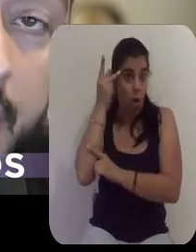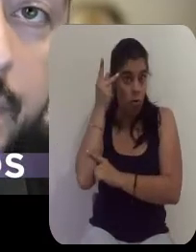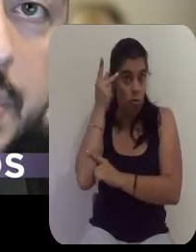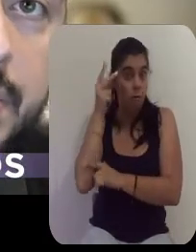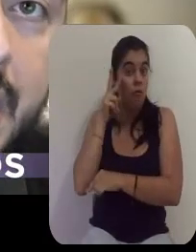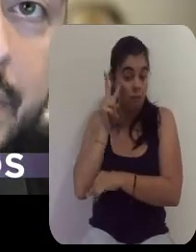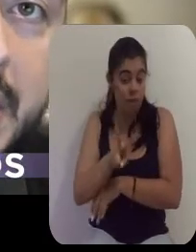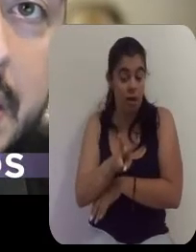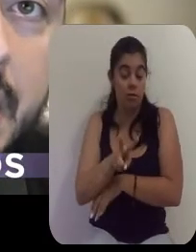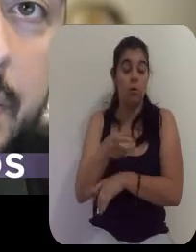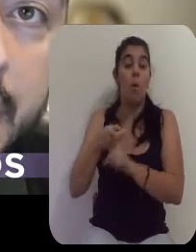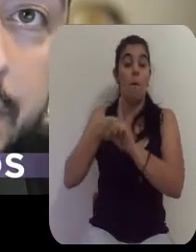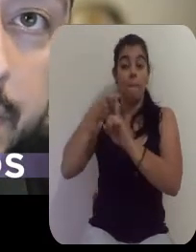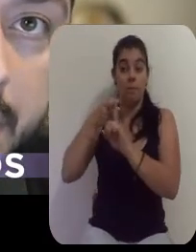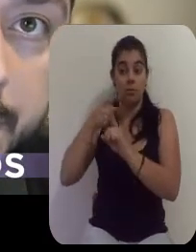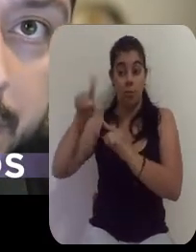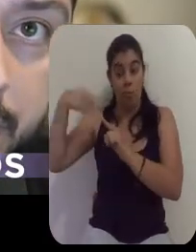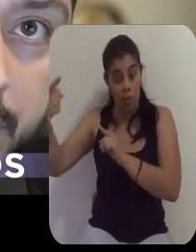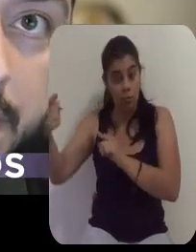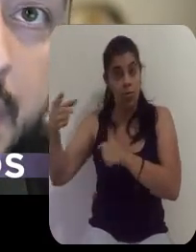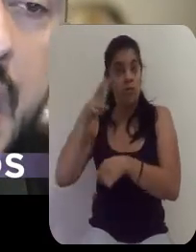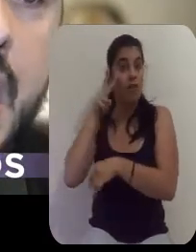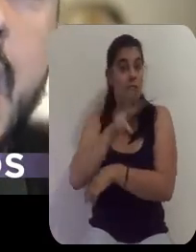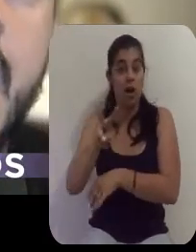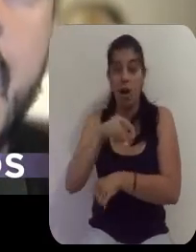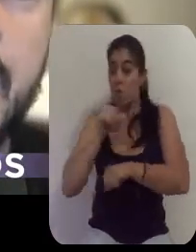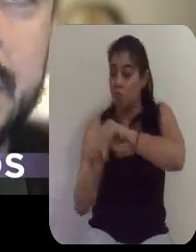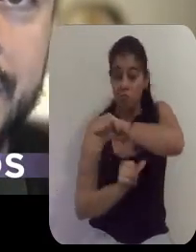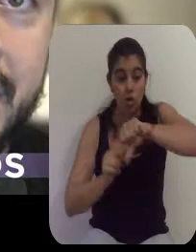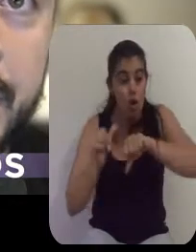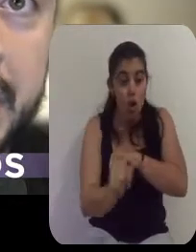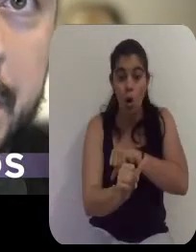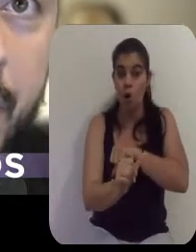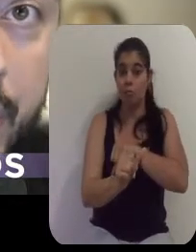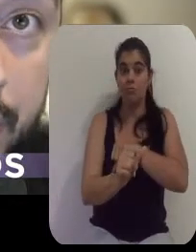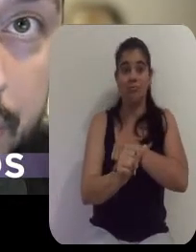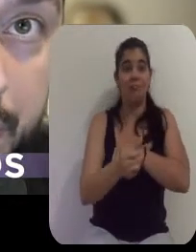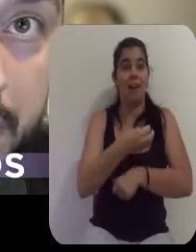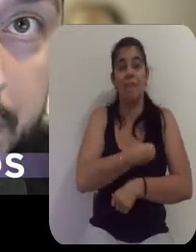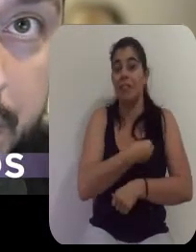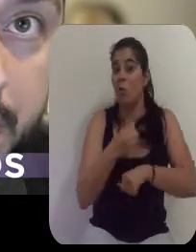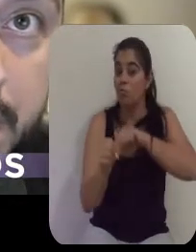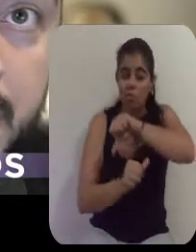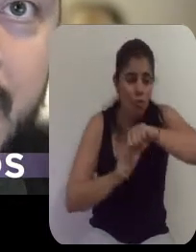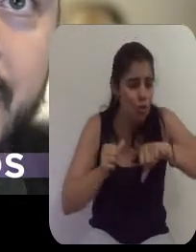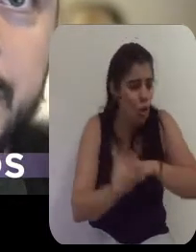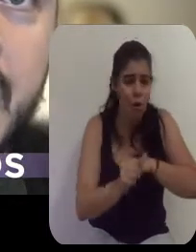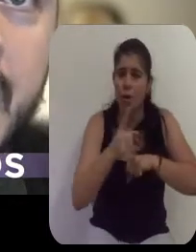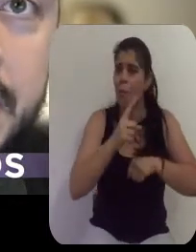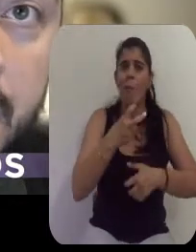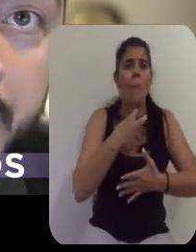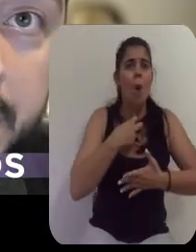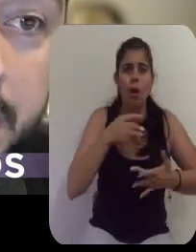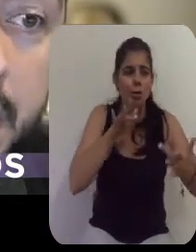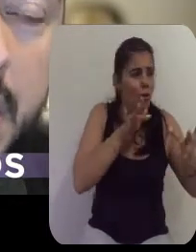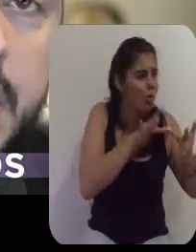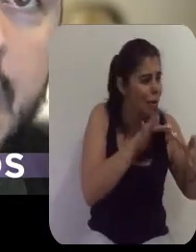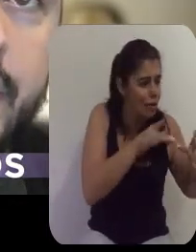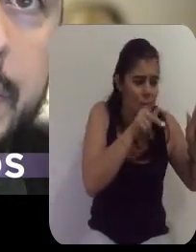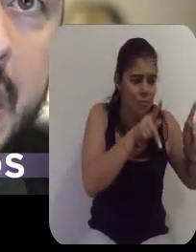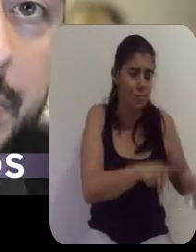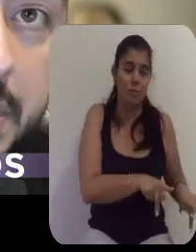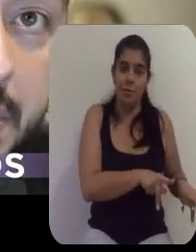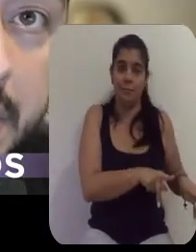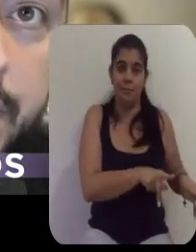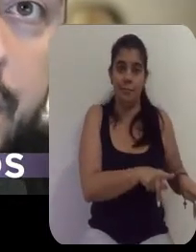circular, você não deve mais entrar em contato com outras pessoas. A nossa vida vai mudar muito nos próximos dias, ela vai mudar radicalmente e ela